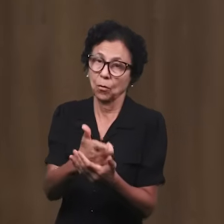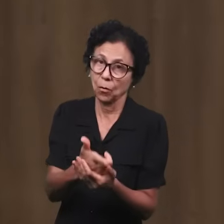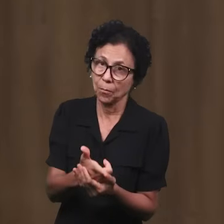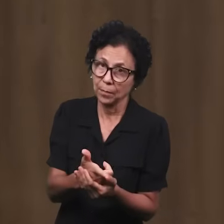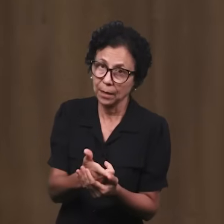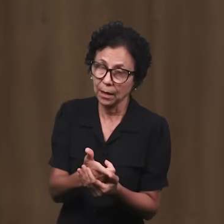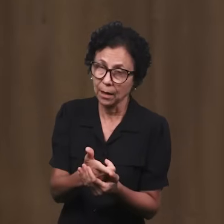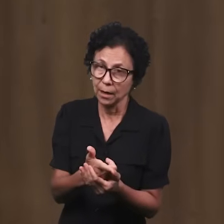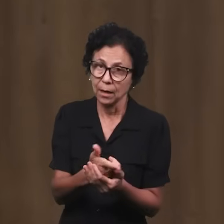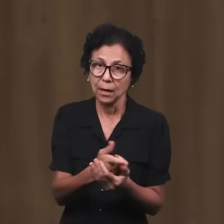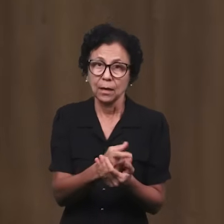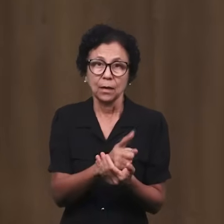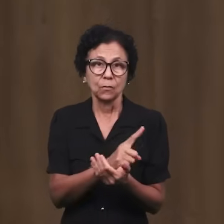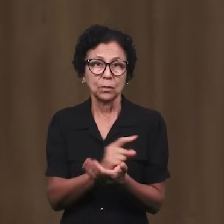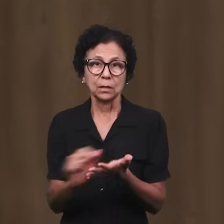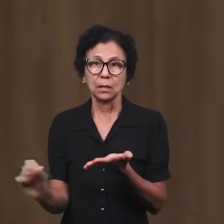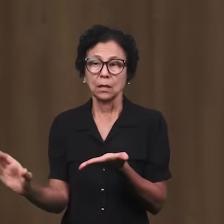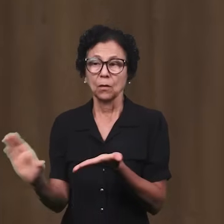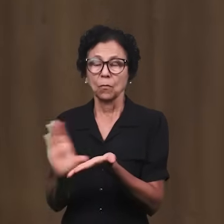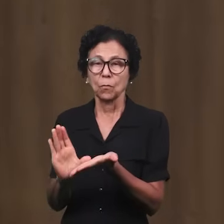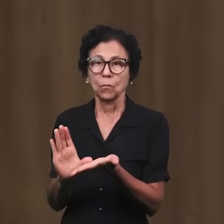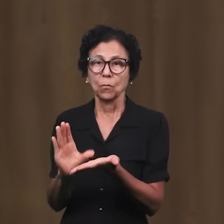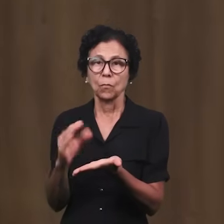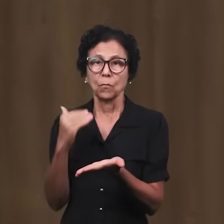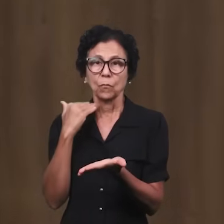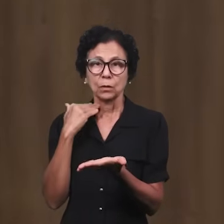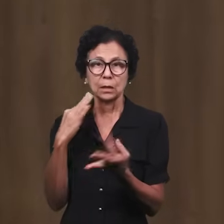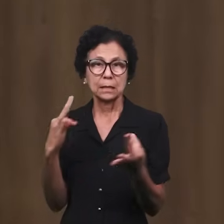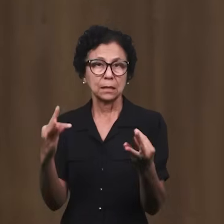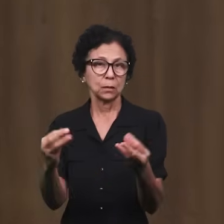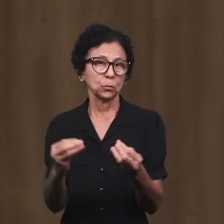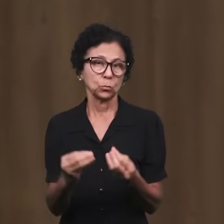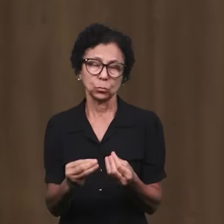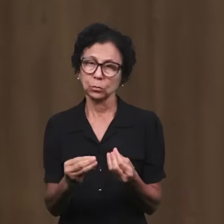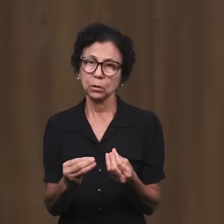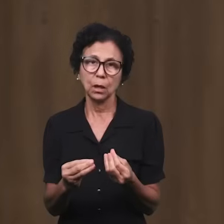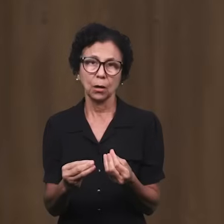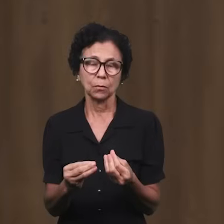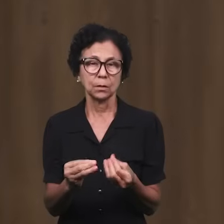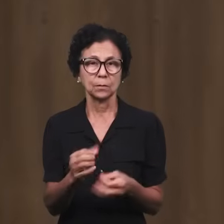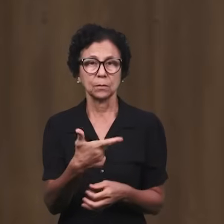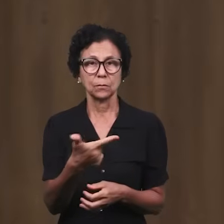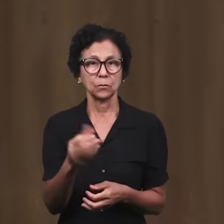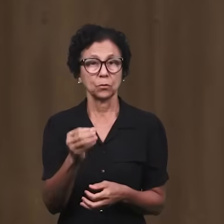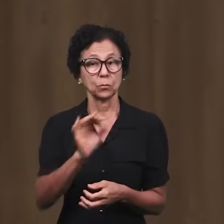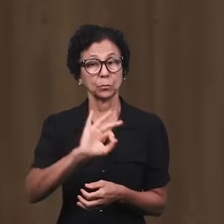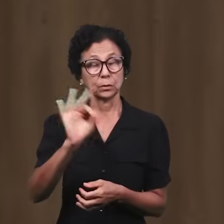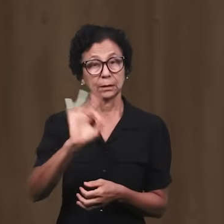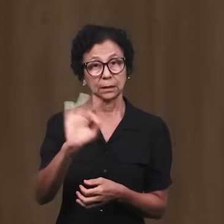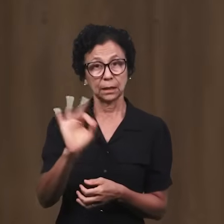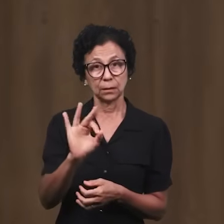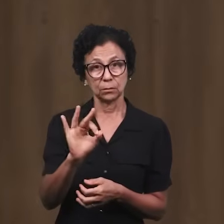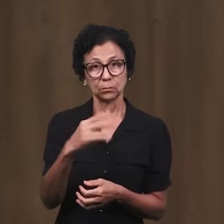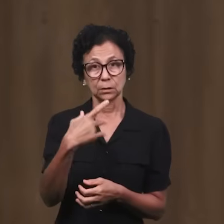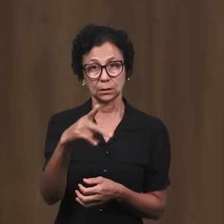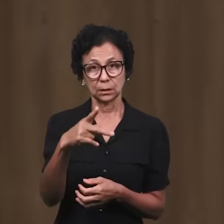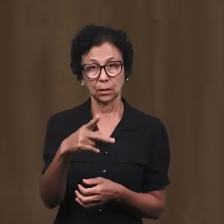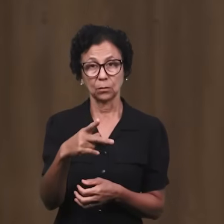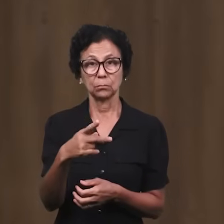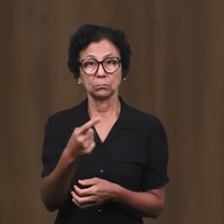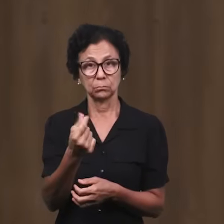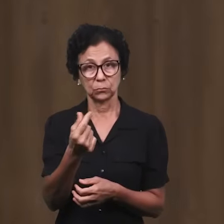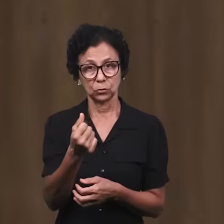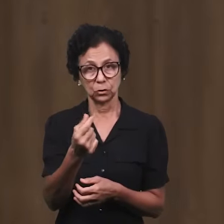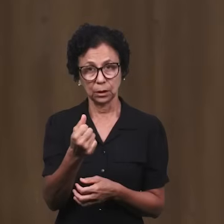que, a maioria dos financiamentos, você vai ter que usar 20% do seu recurso próprio para fazer a compra.